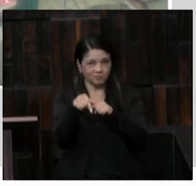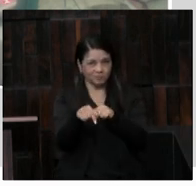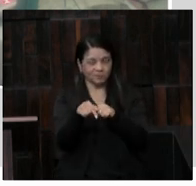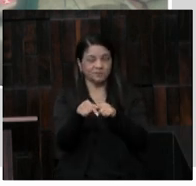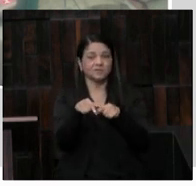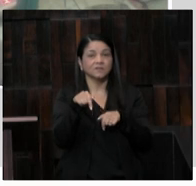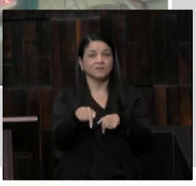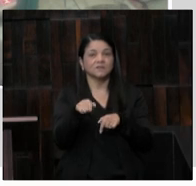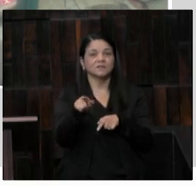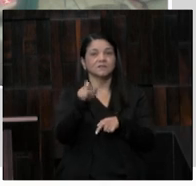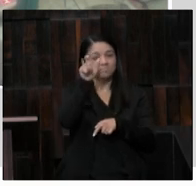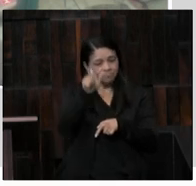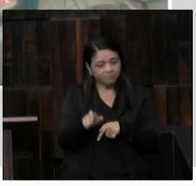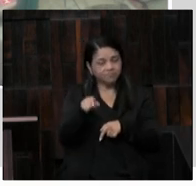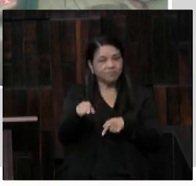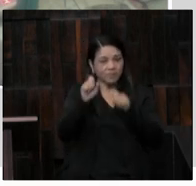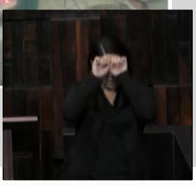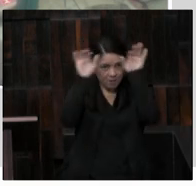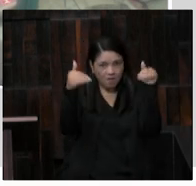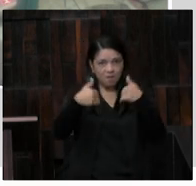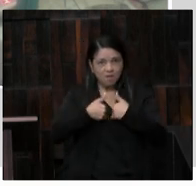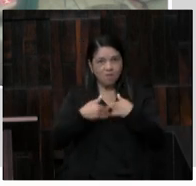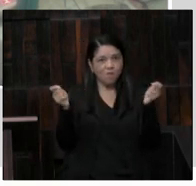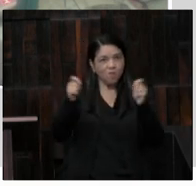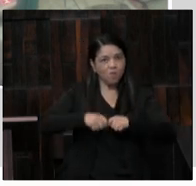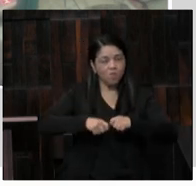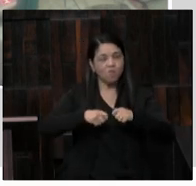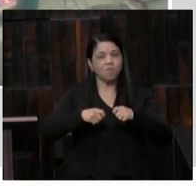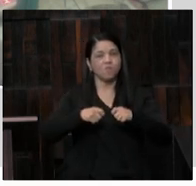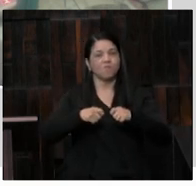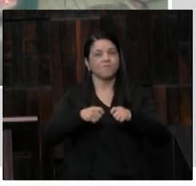aqui, do paciente autista, a gente consegue